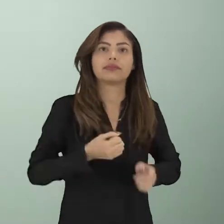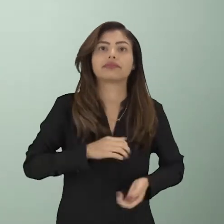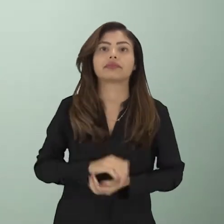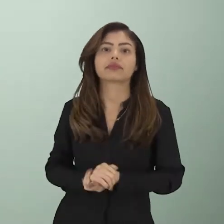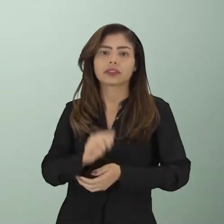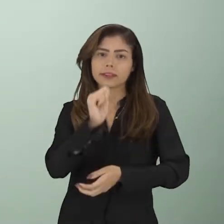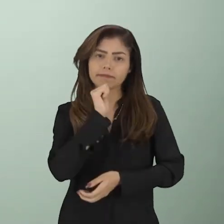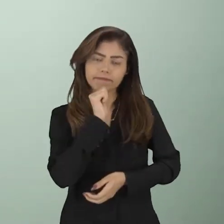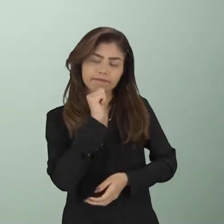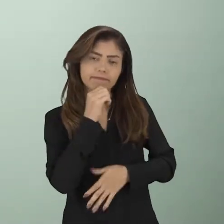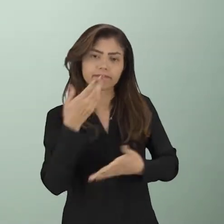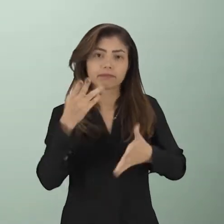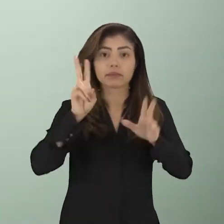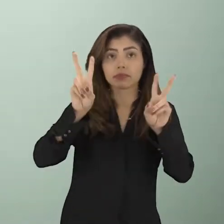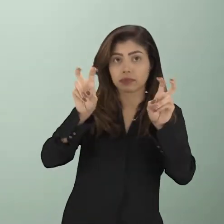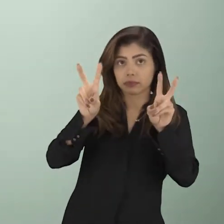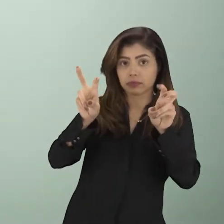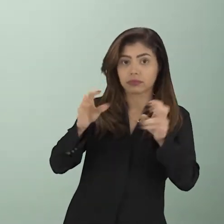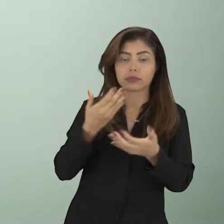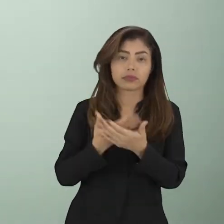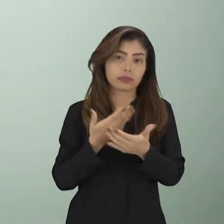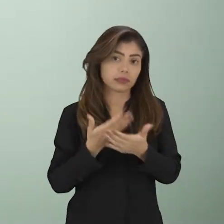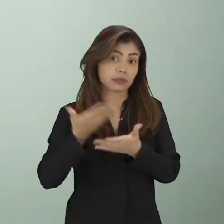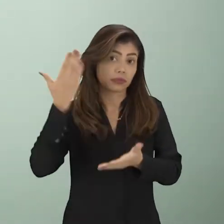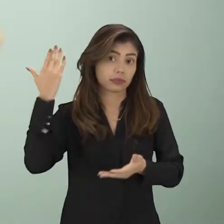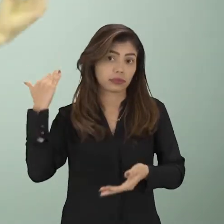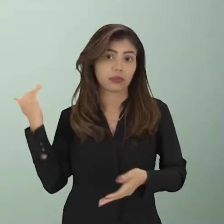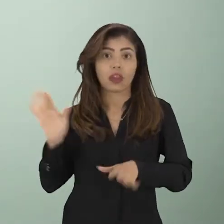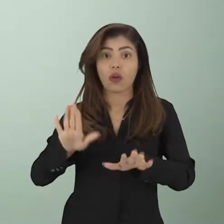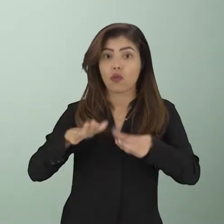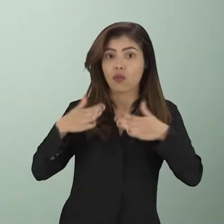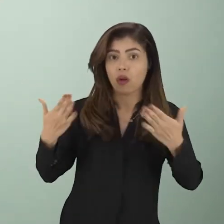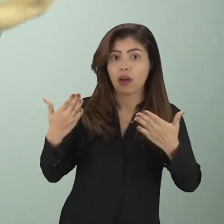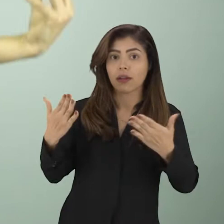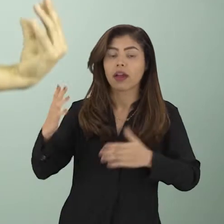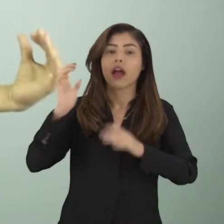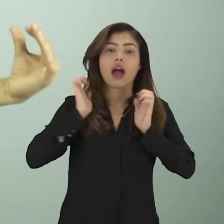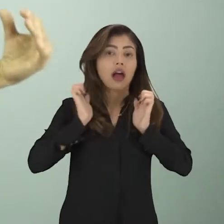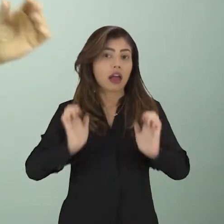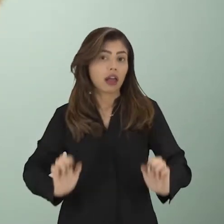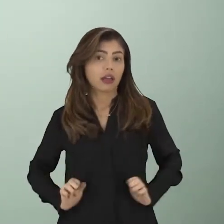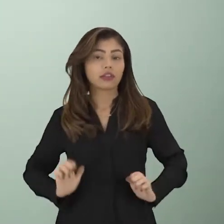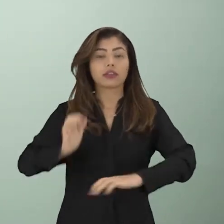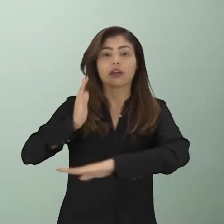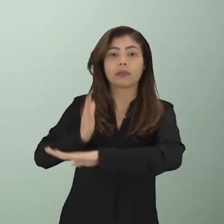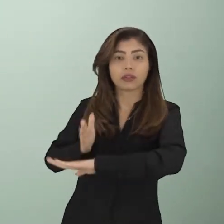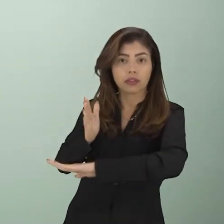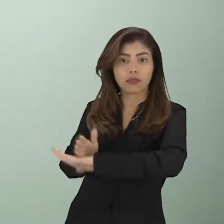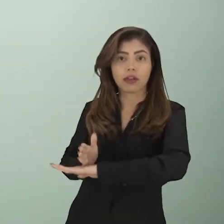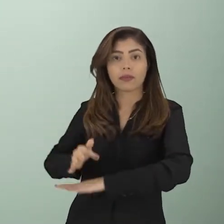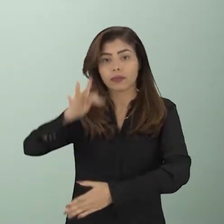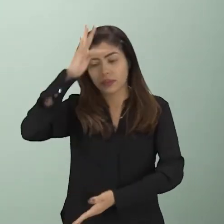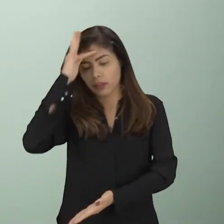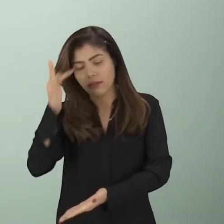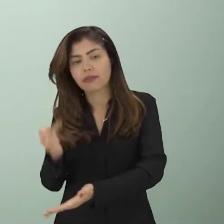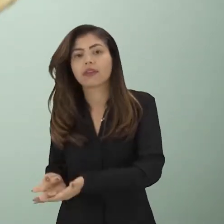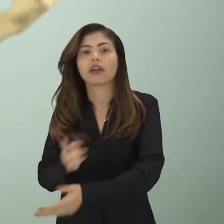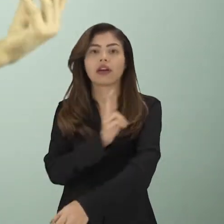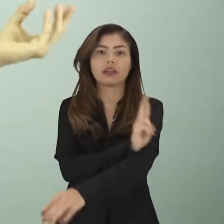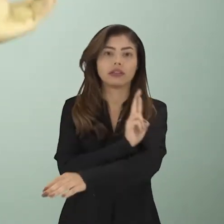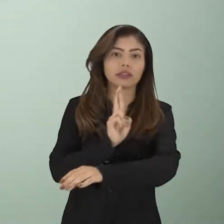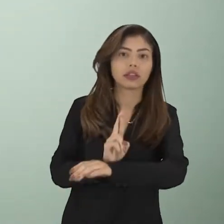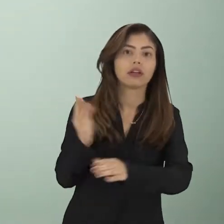tema da ecoética, que na aula passada vocês viram, qual era o referencial? A ética medieval, a fé e a